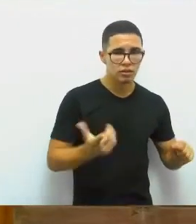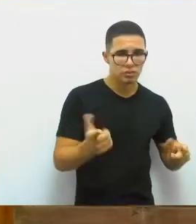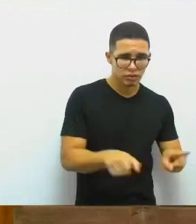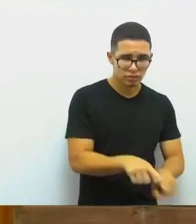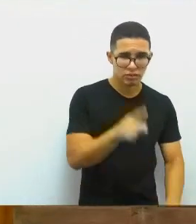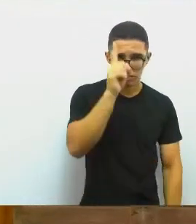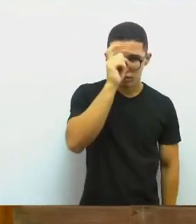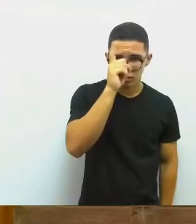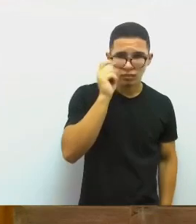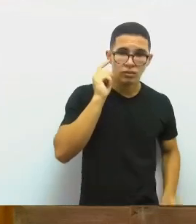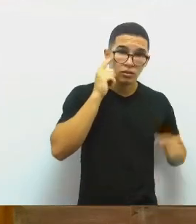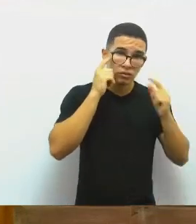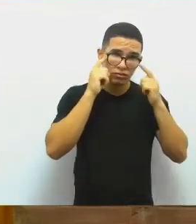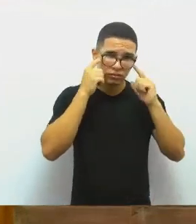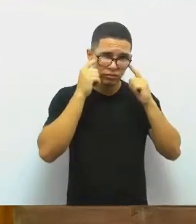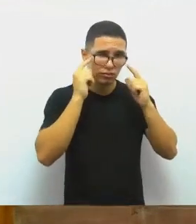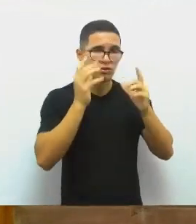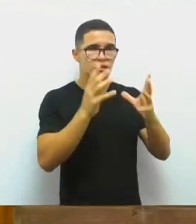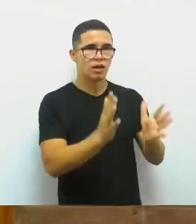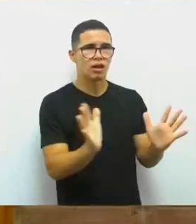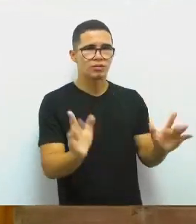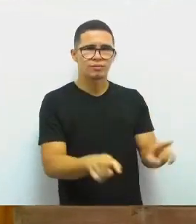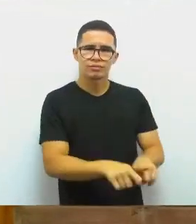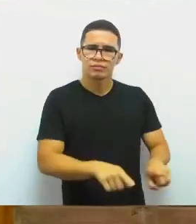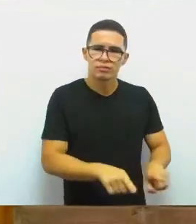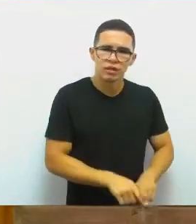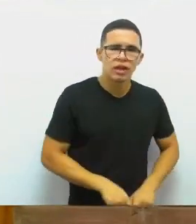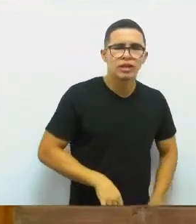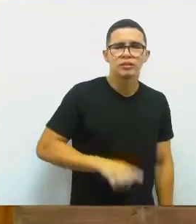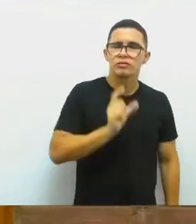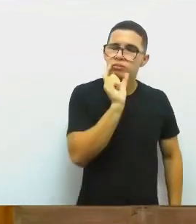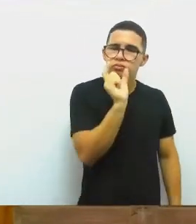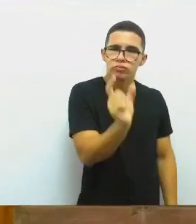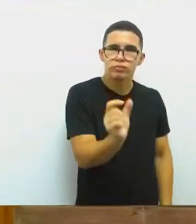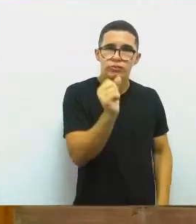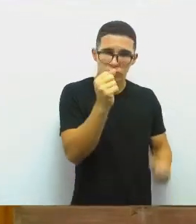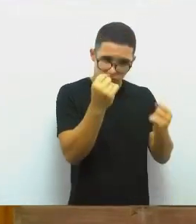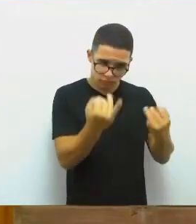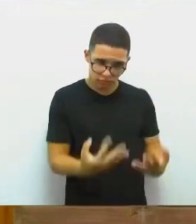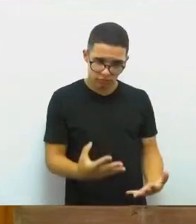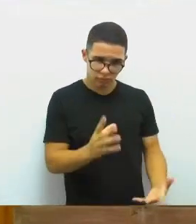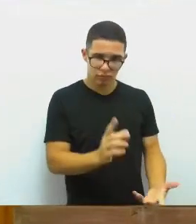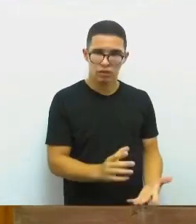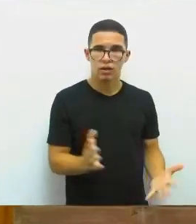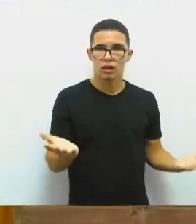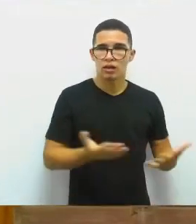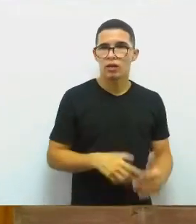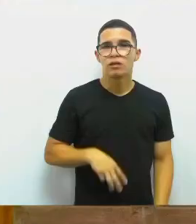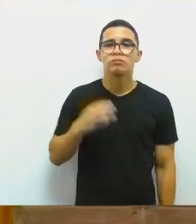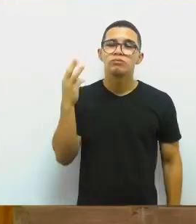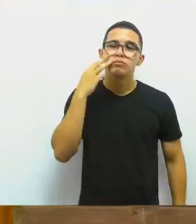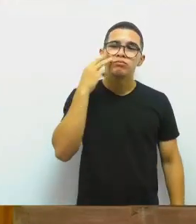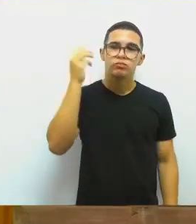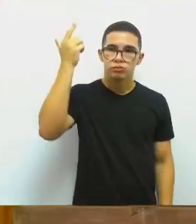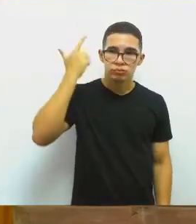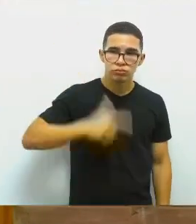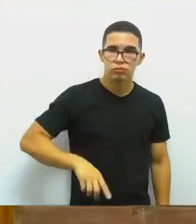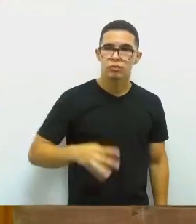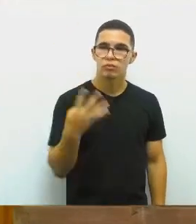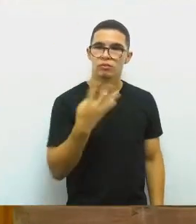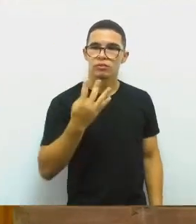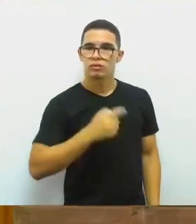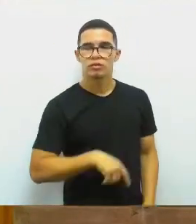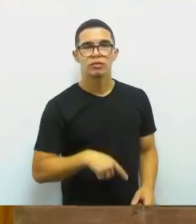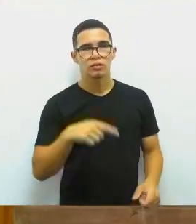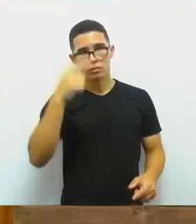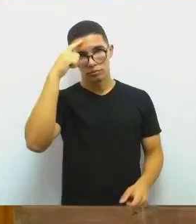Deus, mas ainda digo, vereador Elinho, Vossa Excelência, que já vai para o quarto mandato, o que faz a